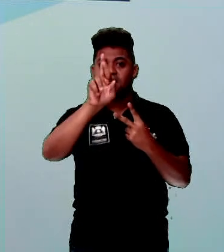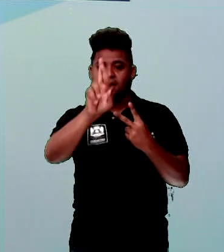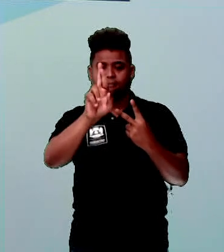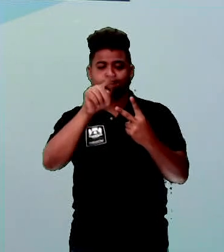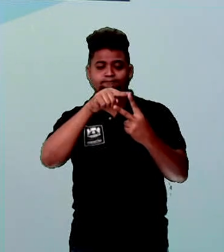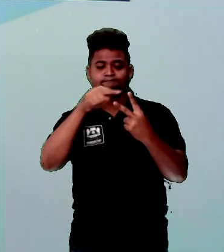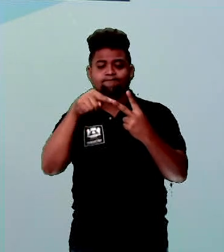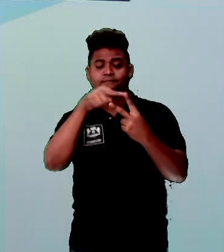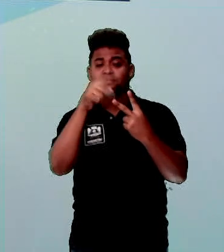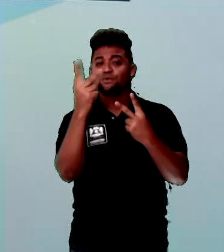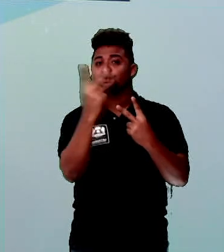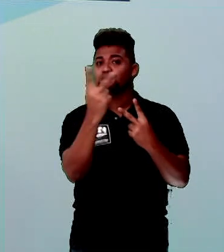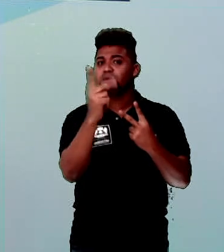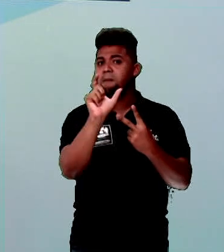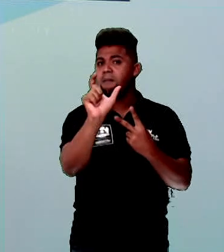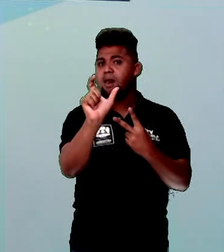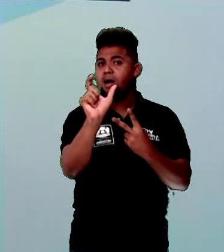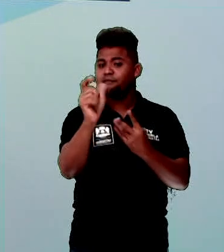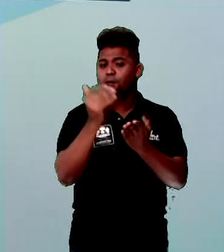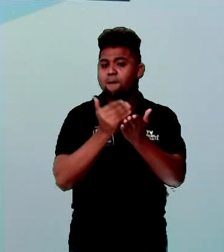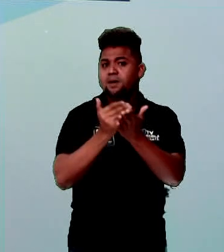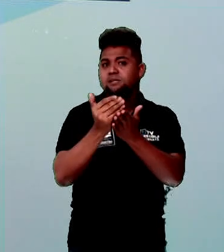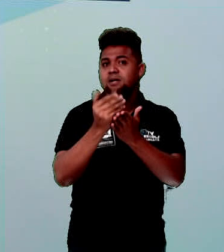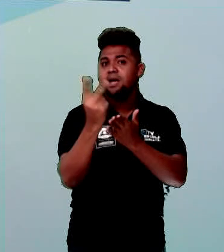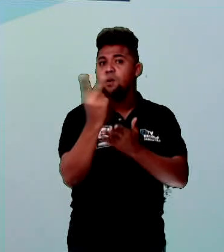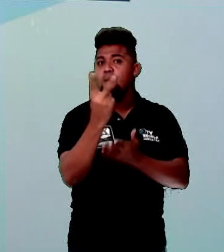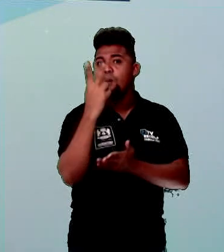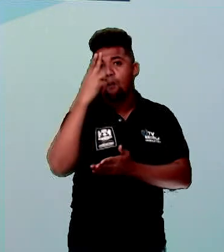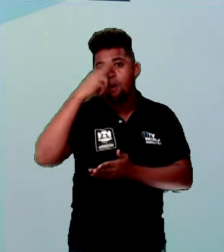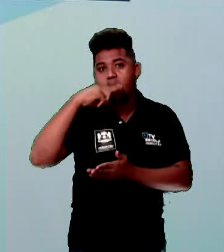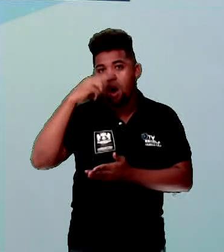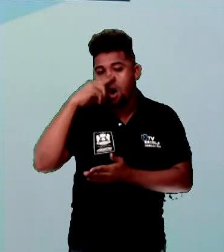são iniciadas exatamente pelas mesmas letras: